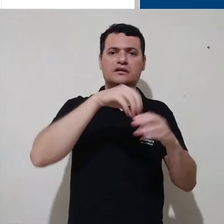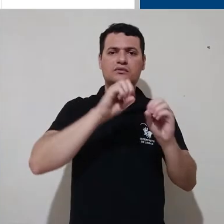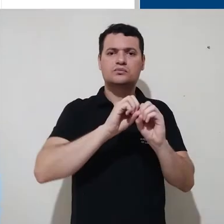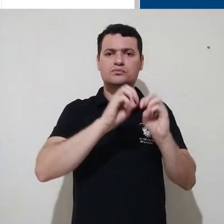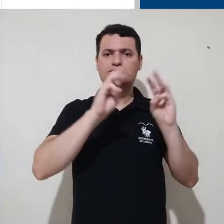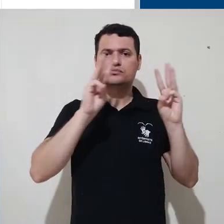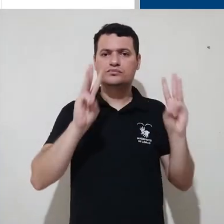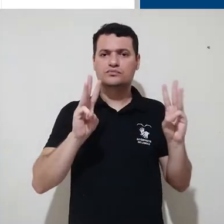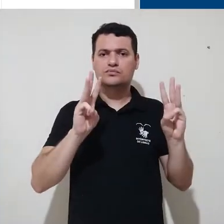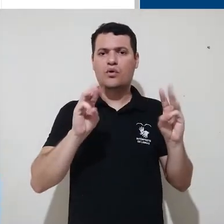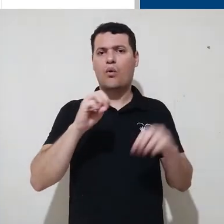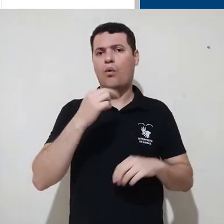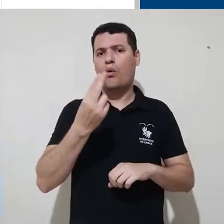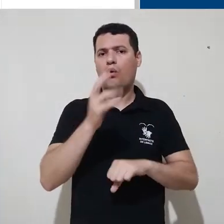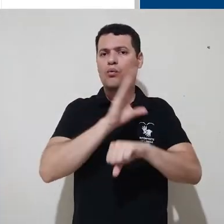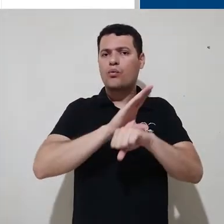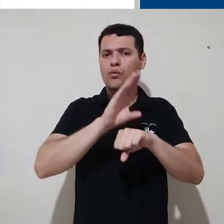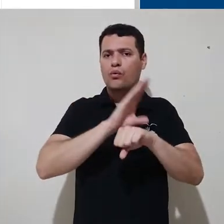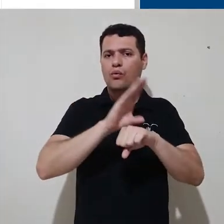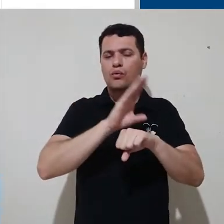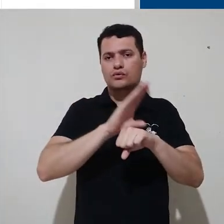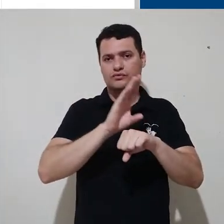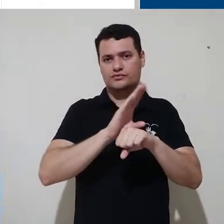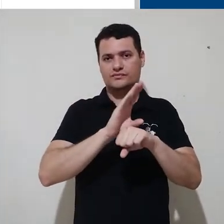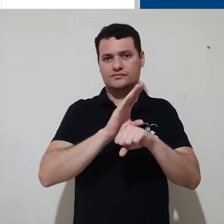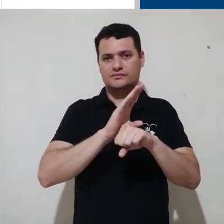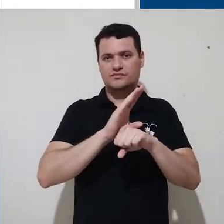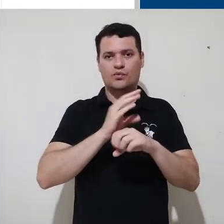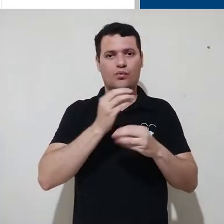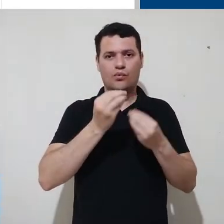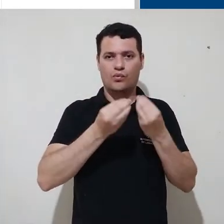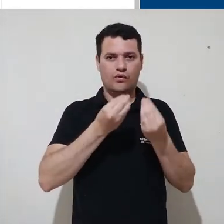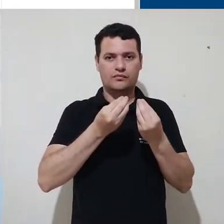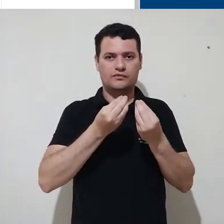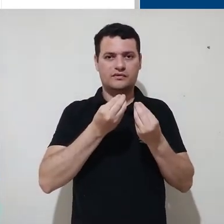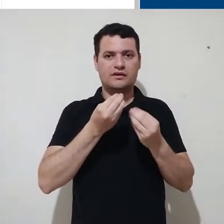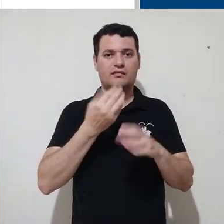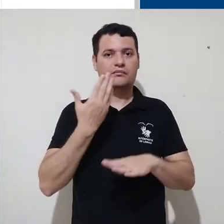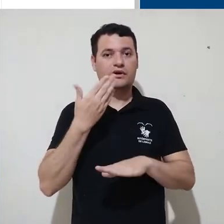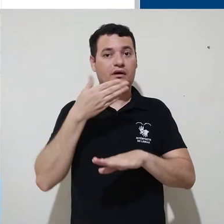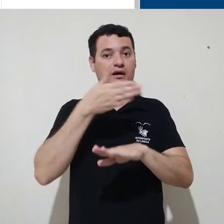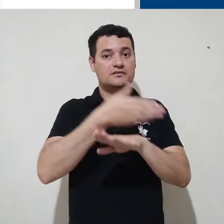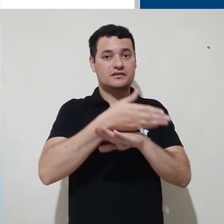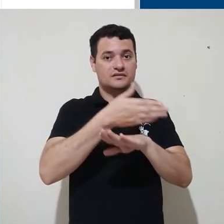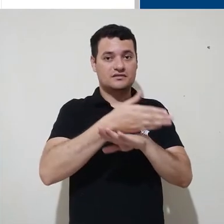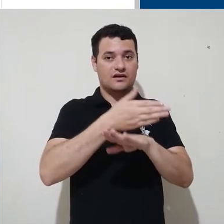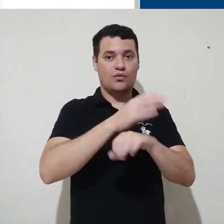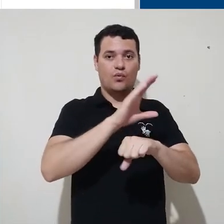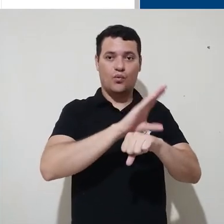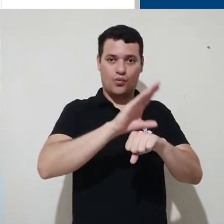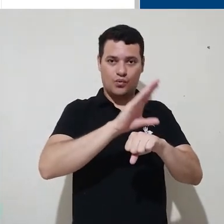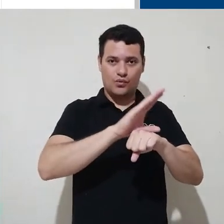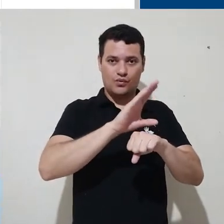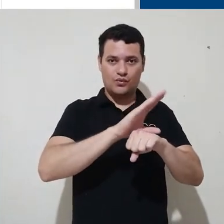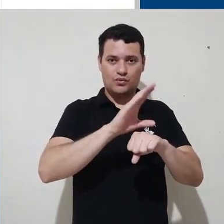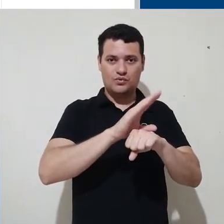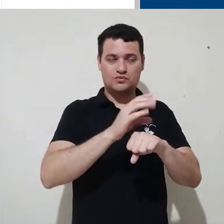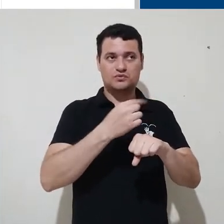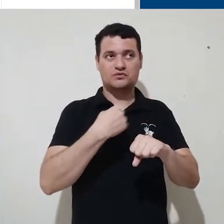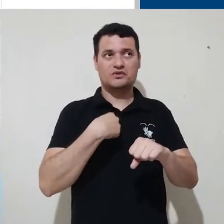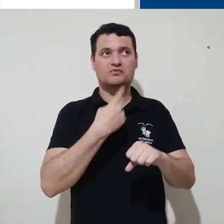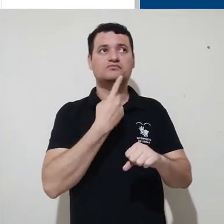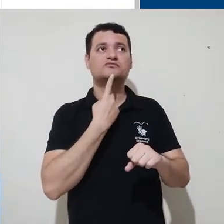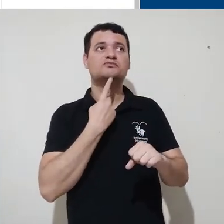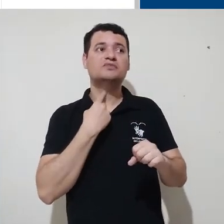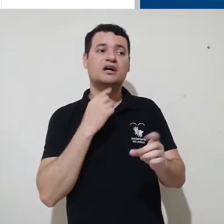um curso ou disciplina dentro da plataforma. Para acessarmos o curso que nós